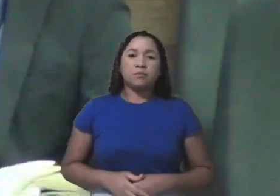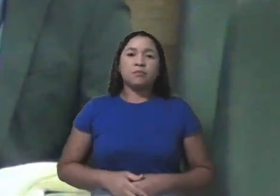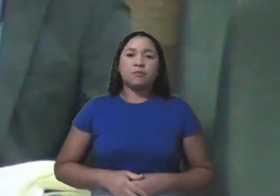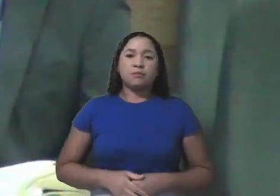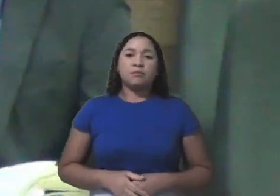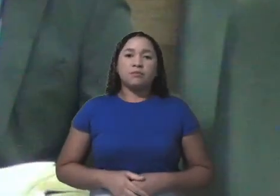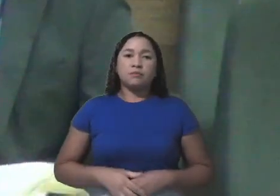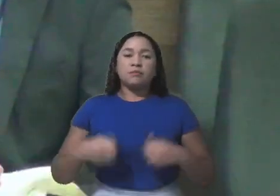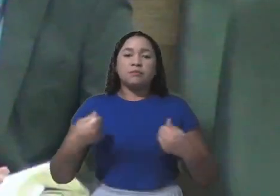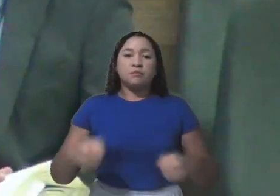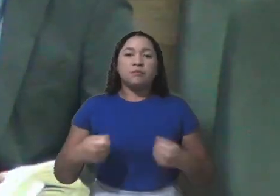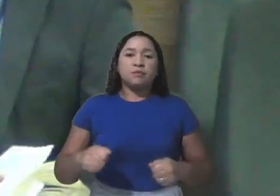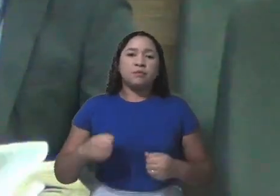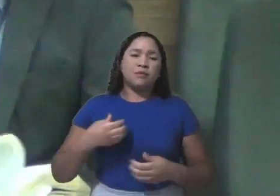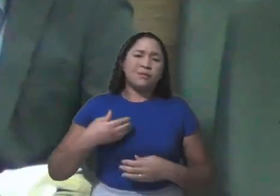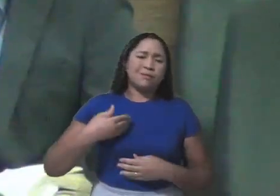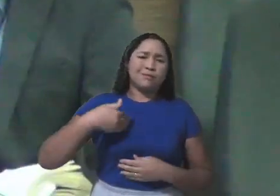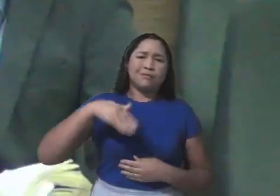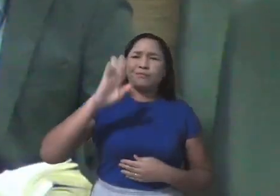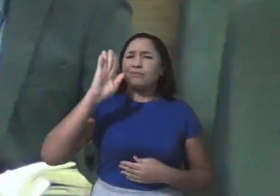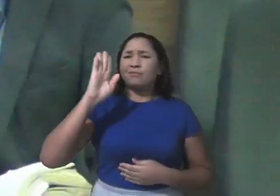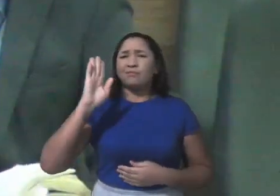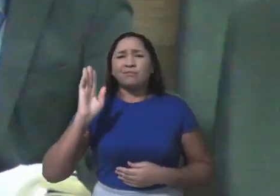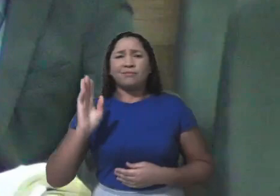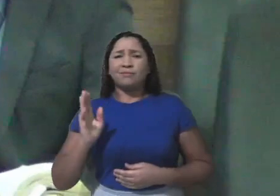à frente, que eles estavam